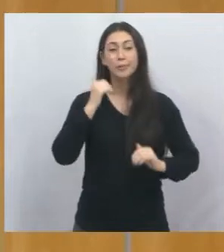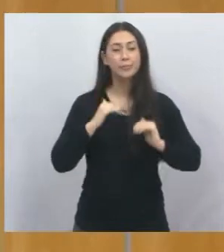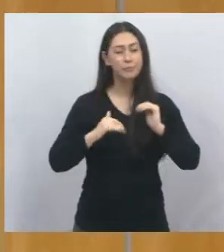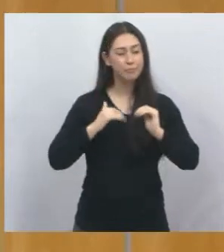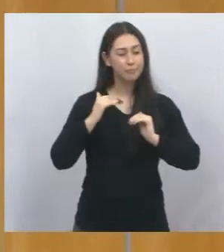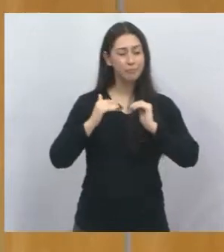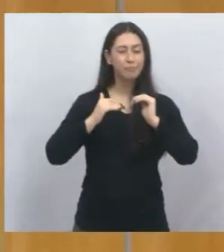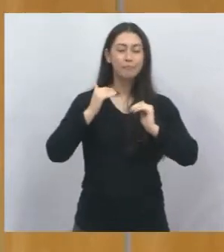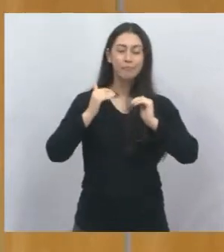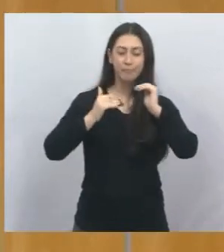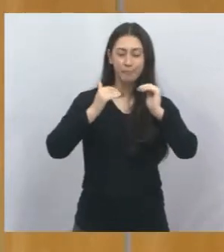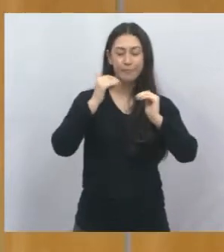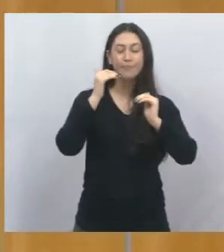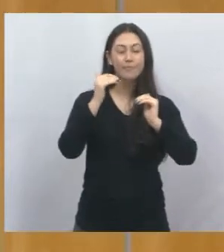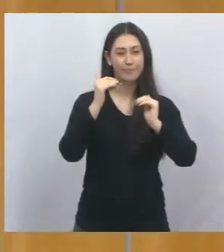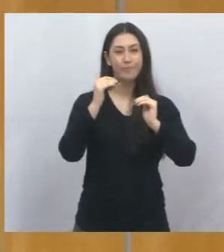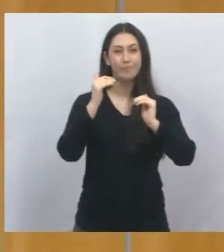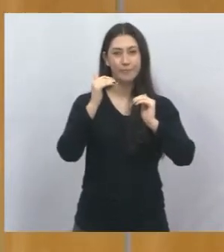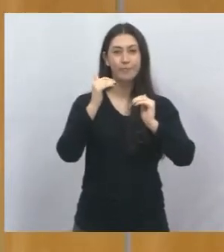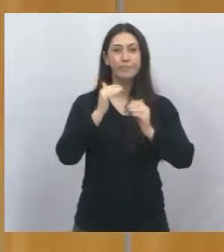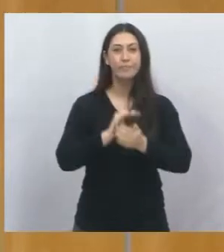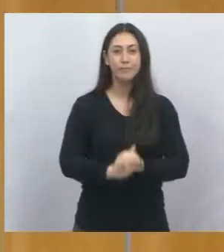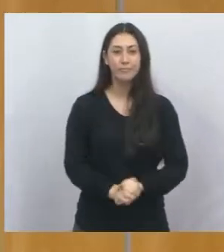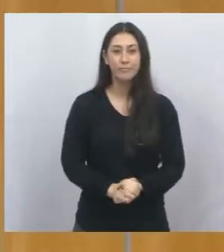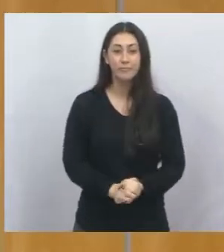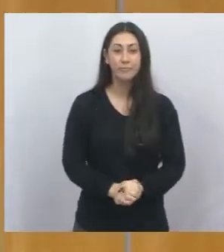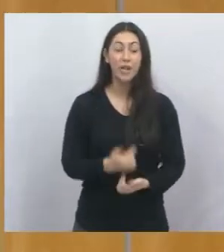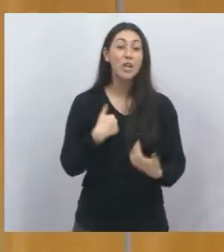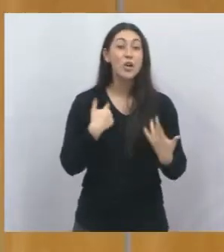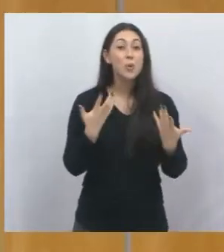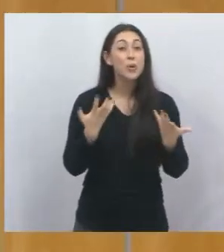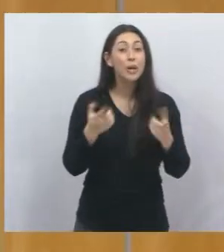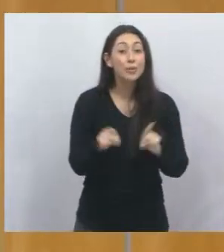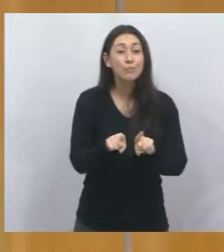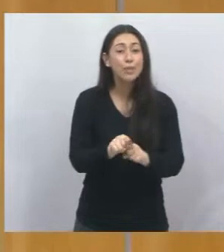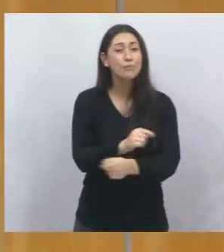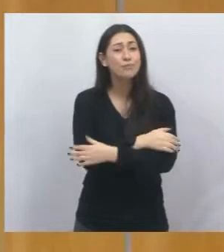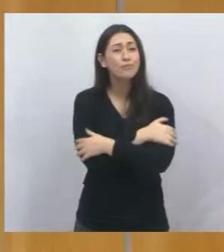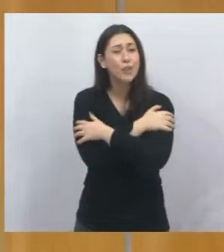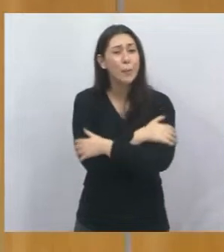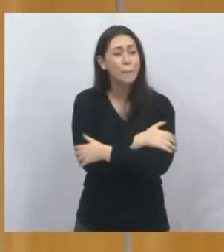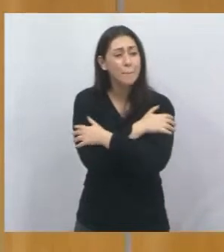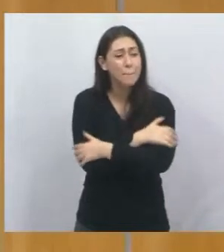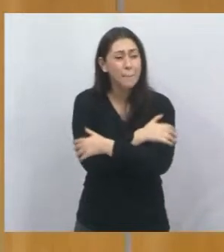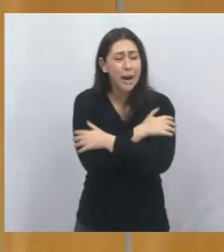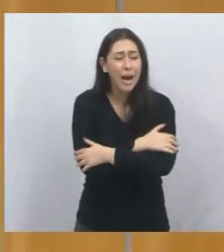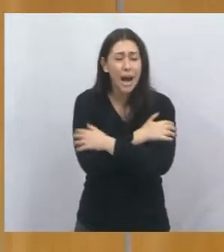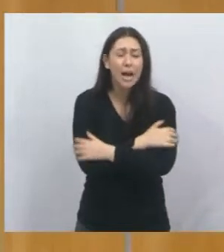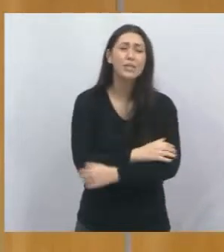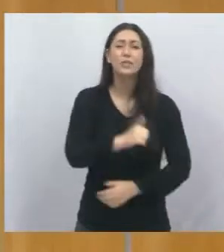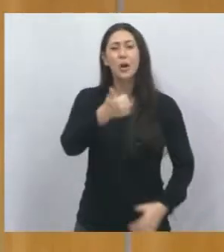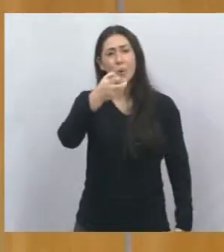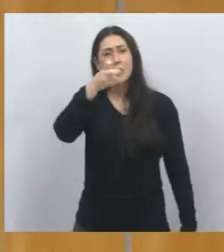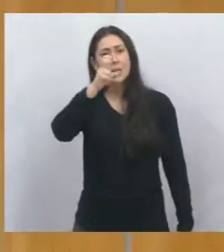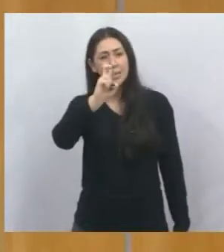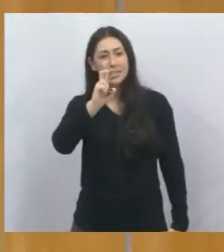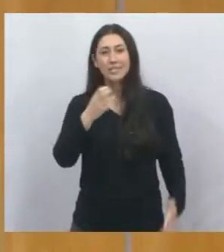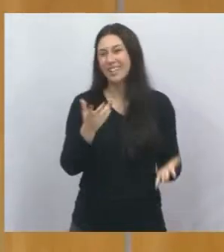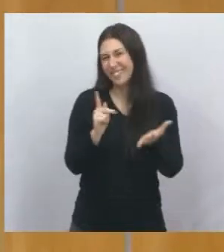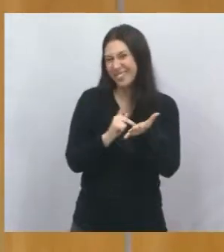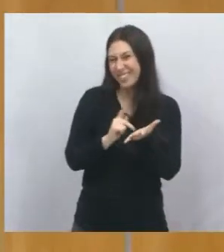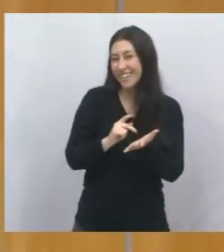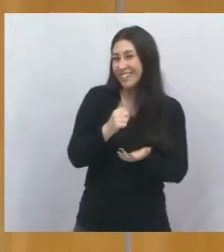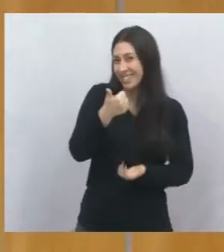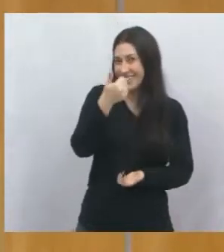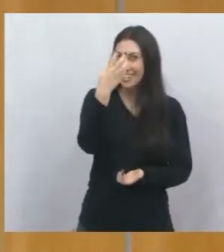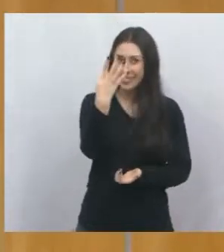público prestado através dessa autarquia. Quero mandar um grande abraço a esses 15 guerreiros, aos 14, né? Que eu sou